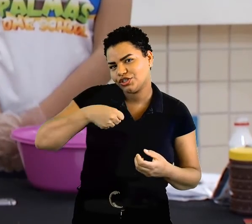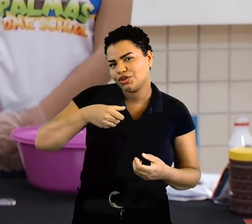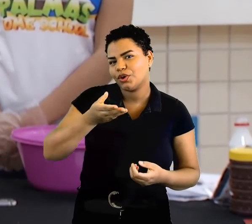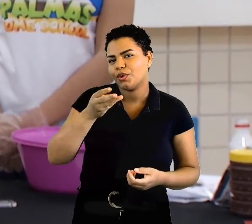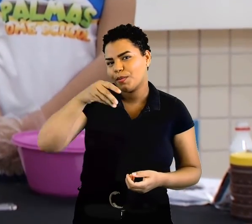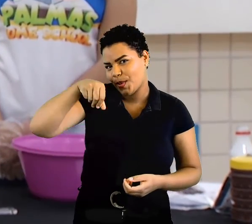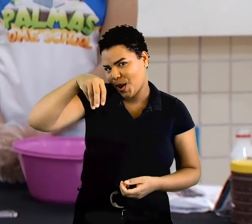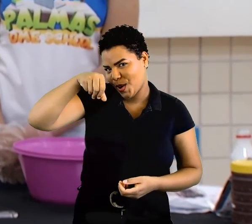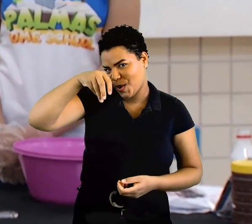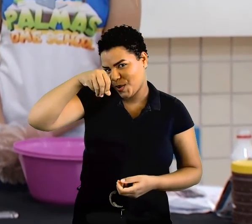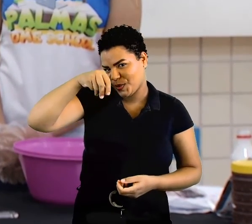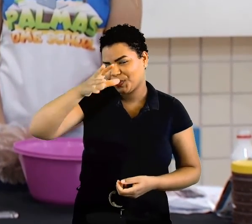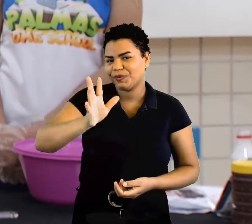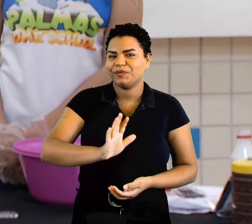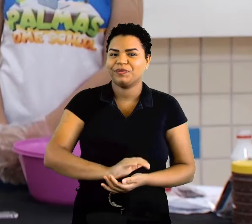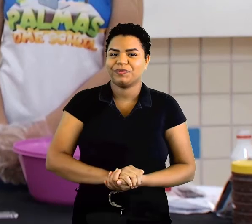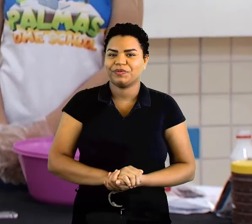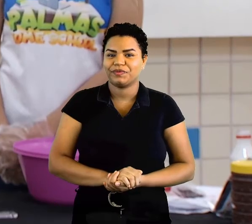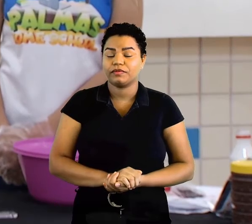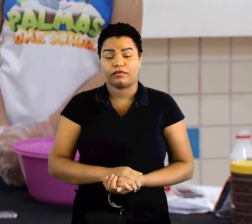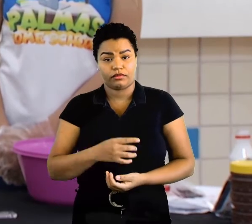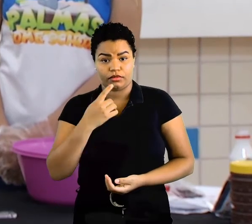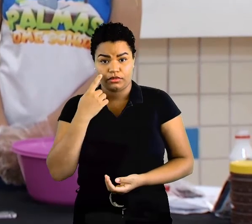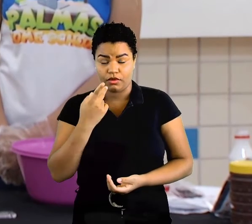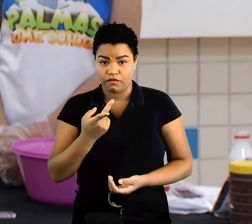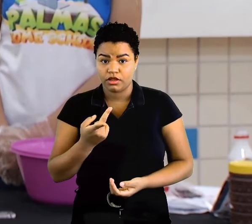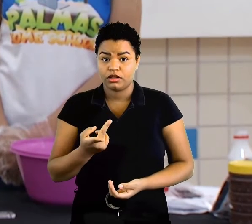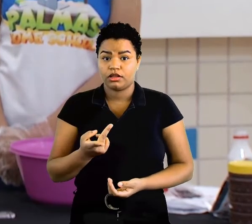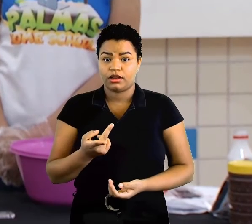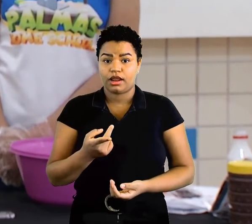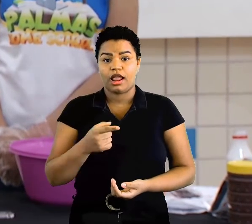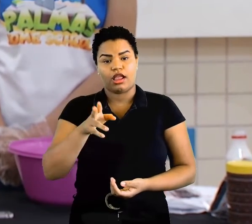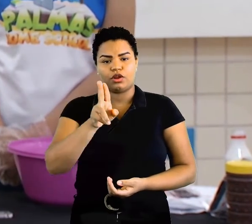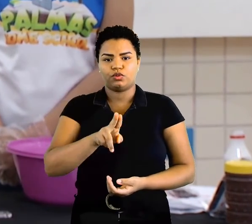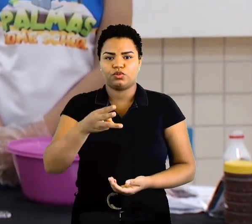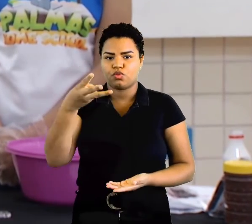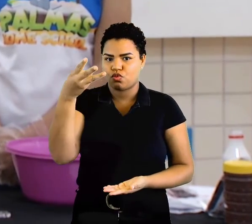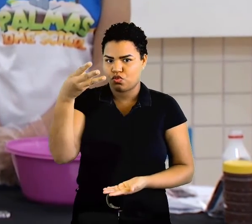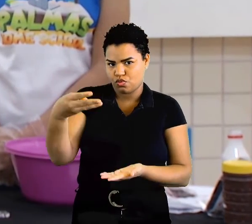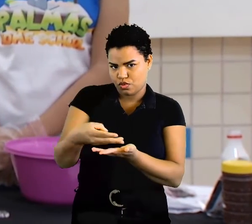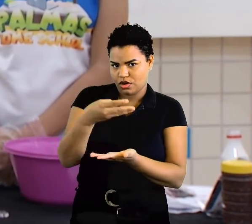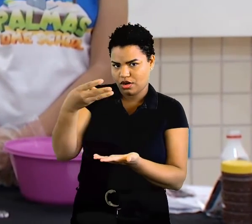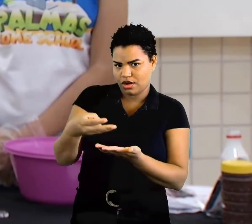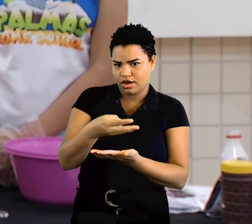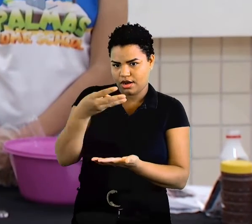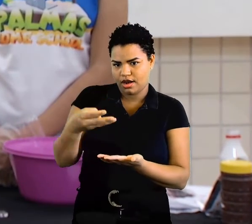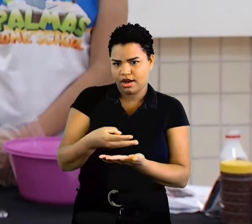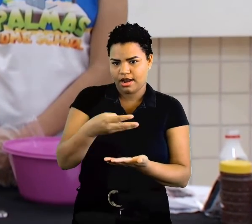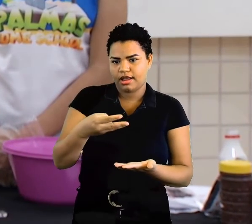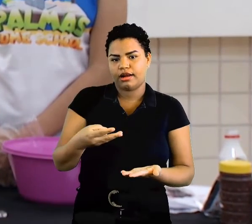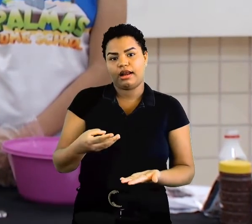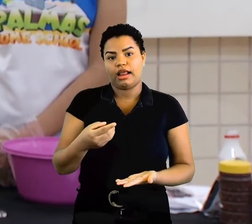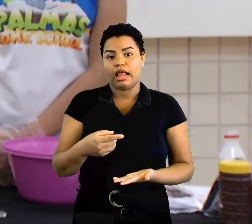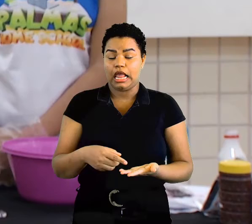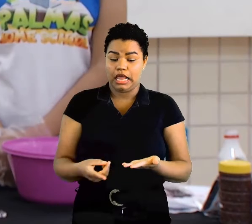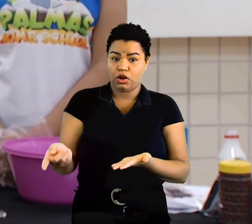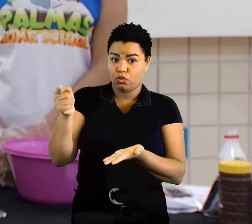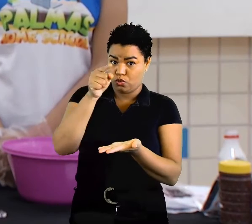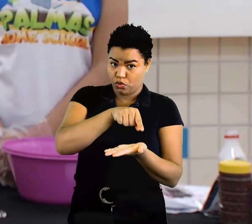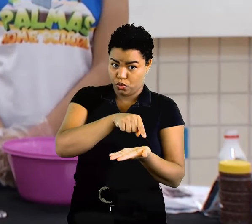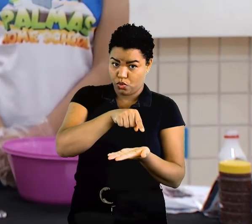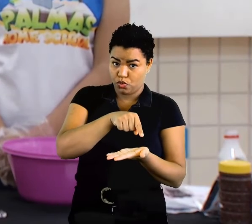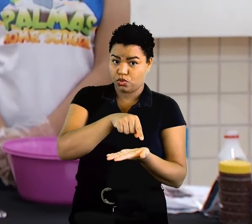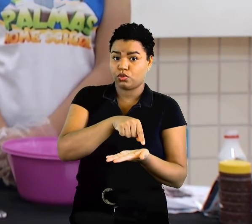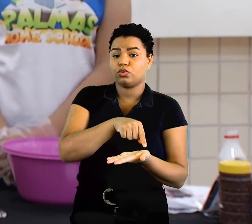como eu falei. Nesse aqui, ela usou o cravo, mas não usou o coco. Nesse aqui, ela já escolheu